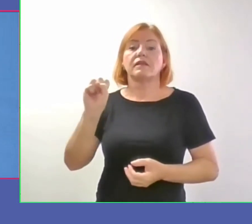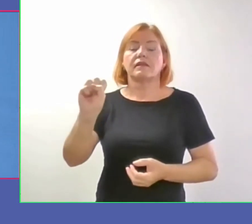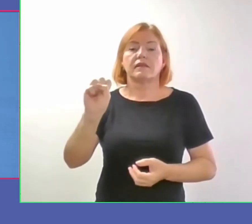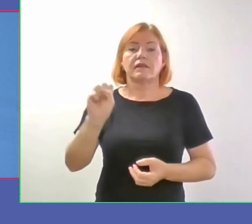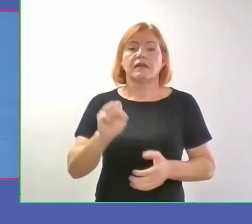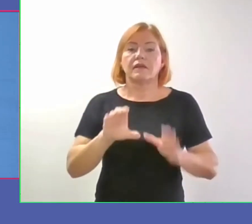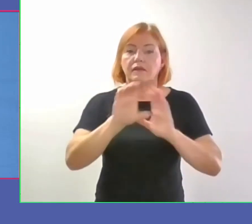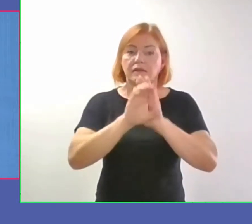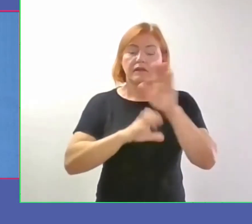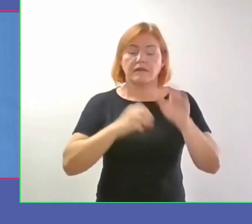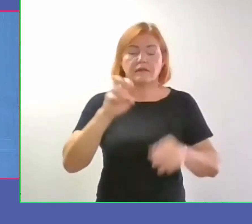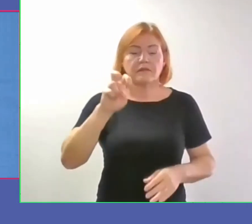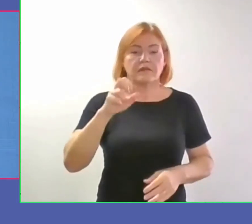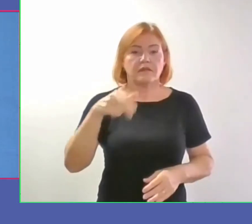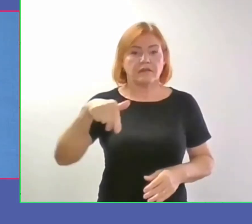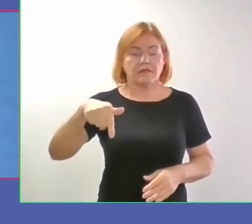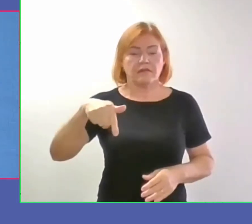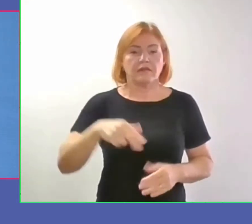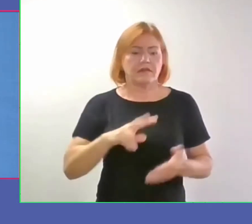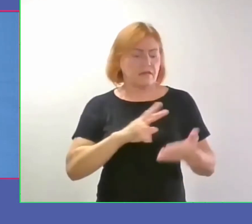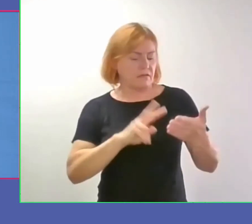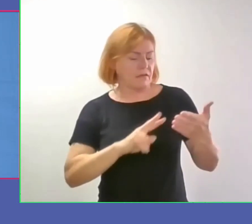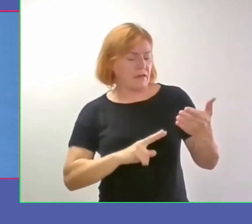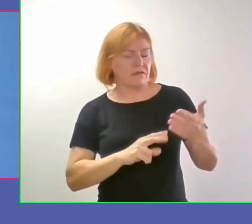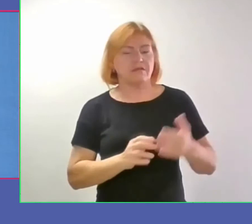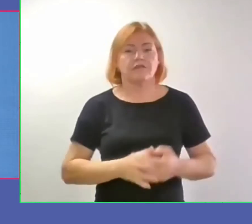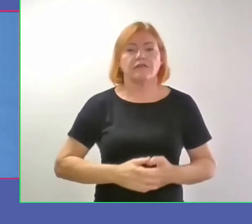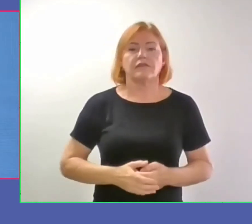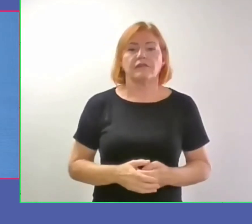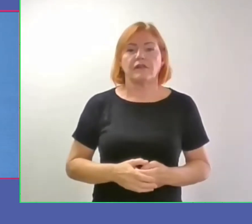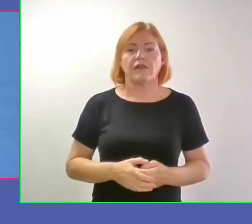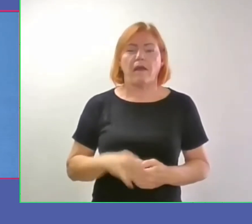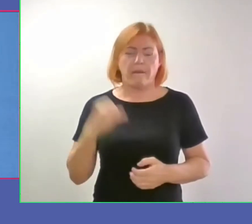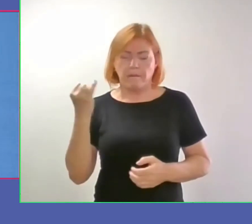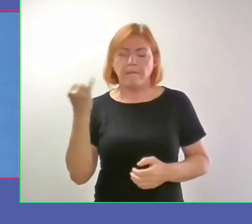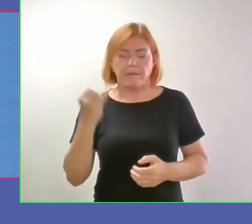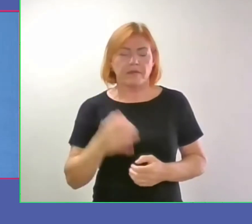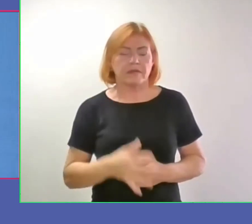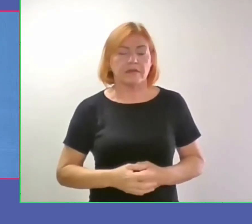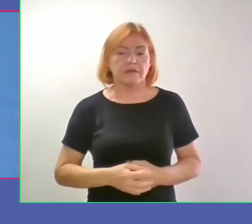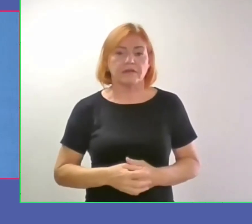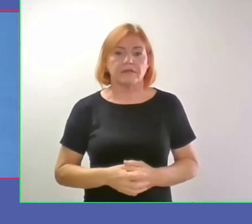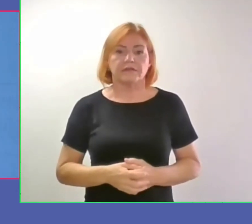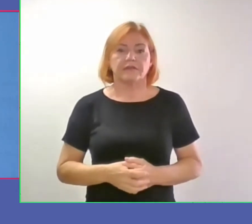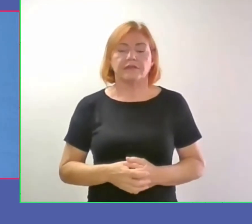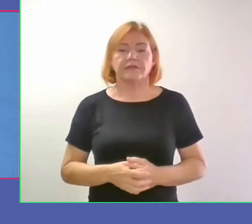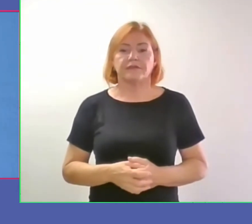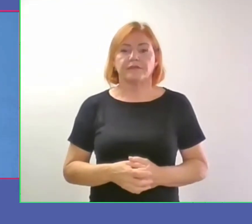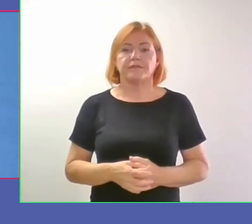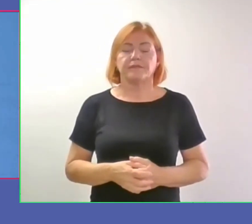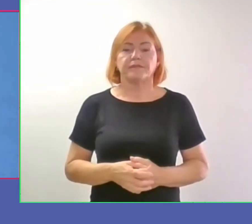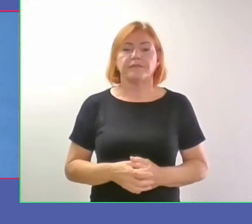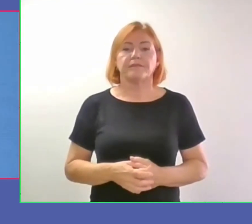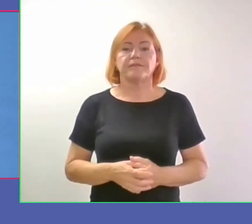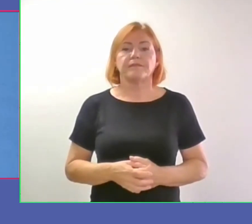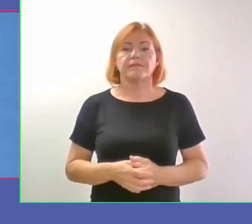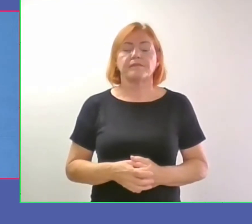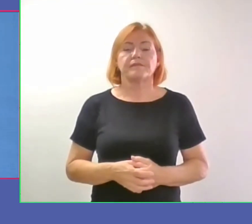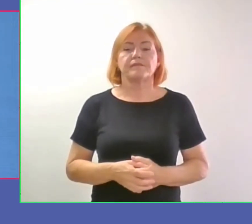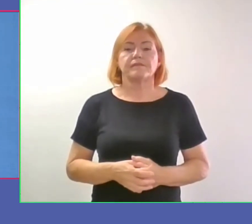Repetir isso nunca é demais. Isaías 57, em versão King James atualizada.